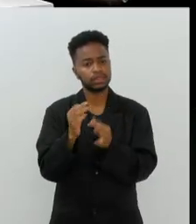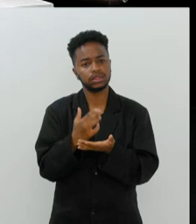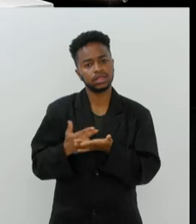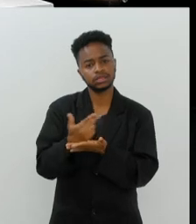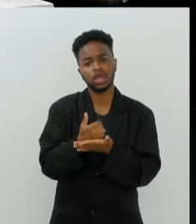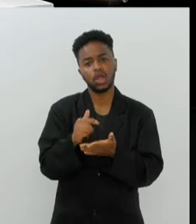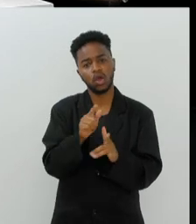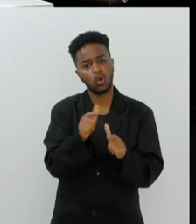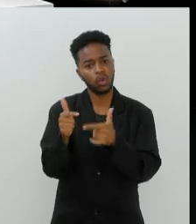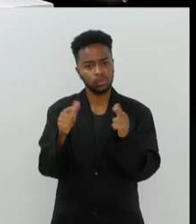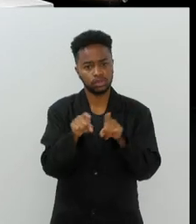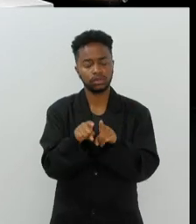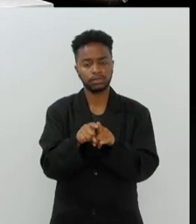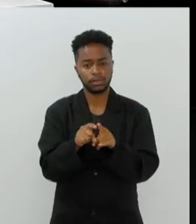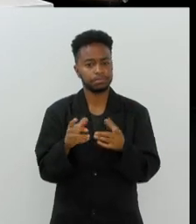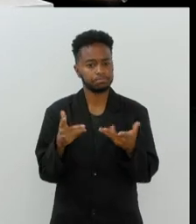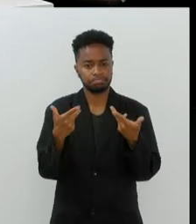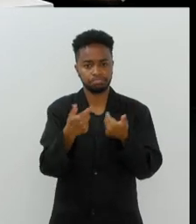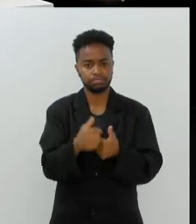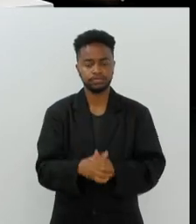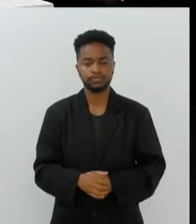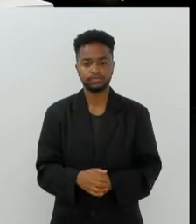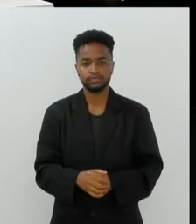grandes rainhas aí já há algum tempo.